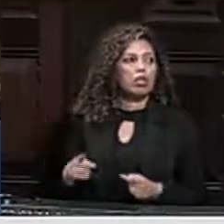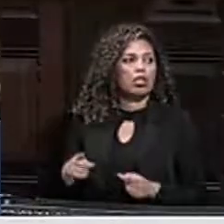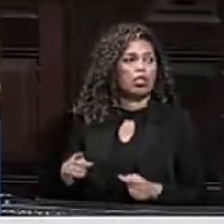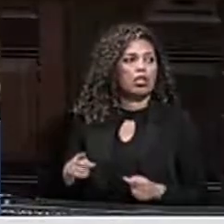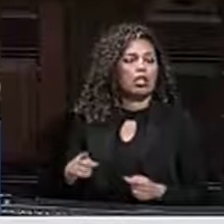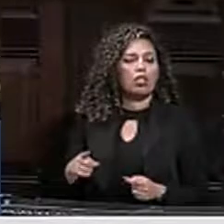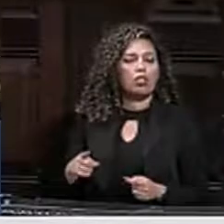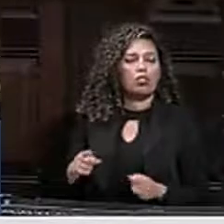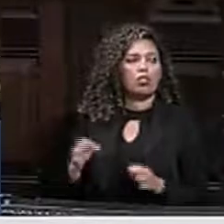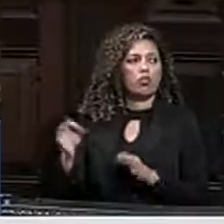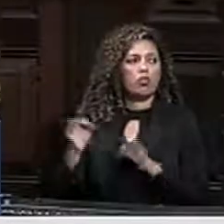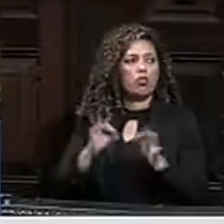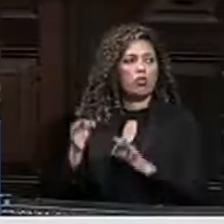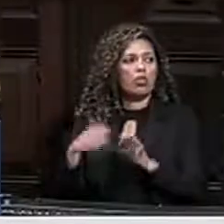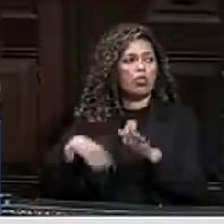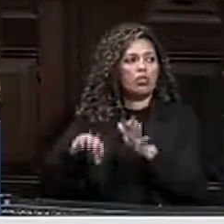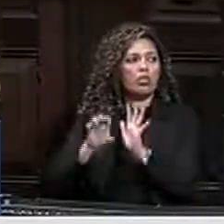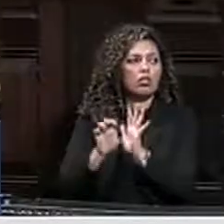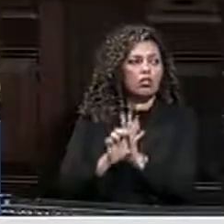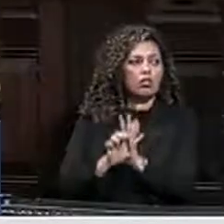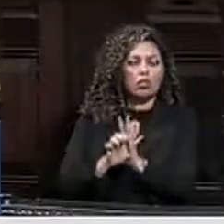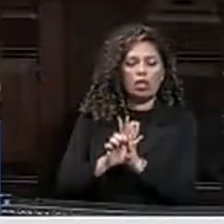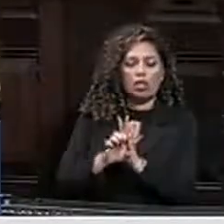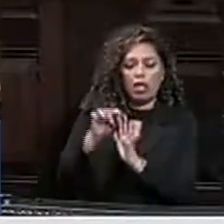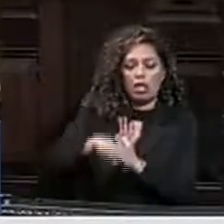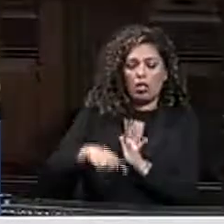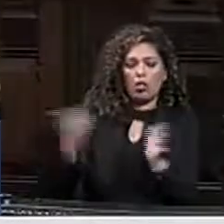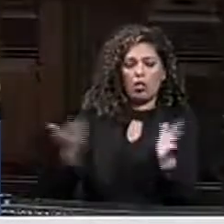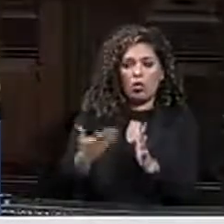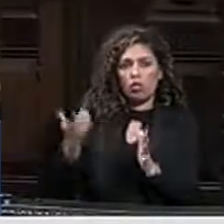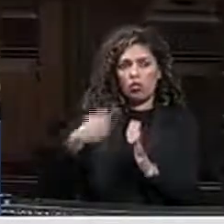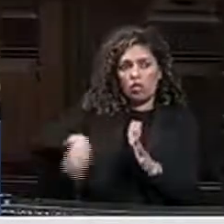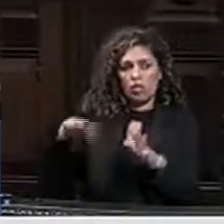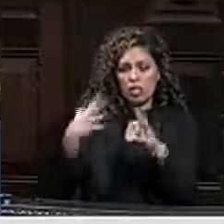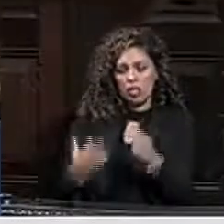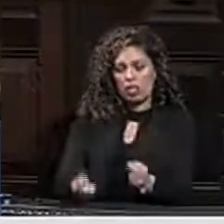emendas que sejam apresentadas não sejam aprovadas, votar contrário a esta matéria.